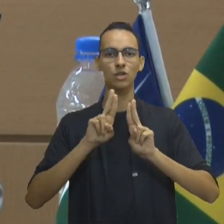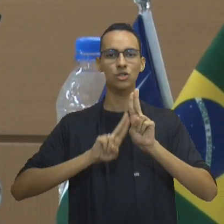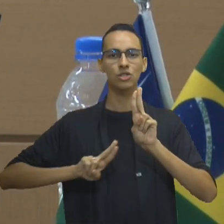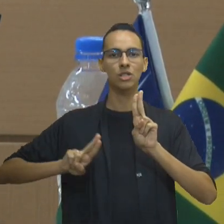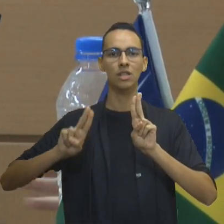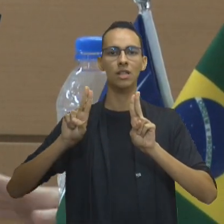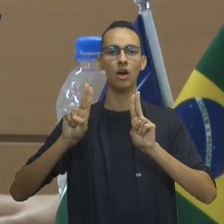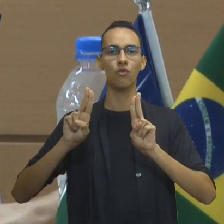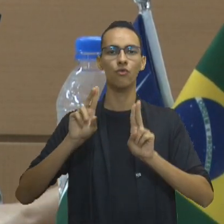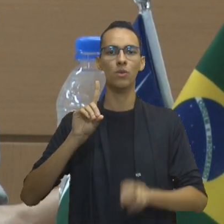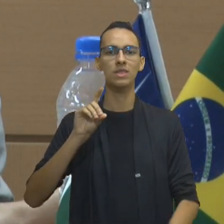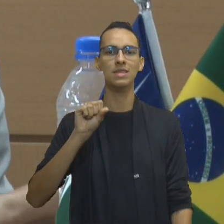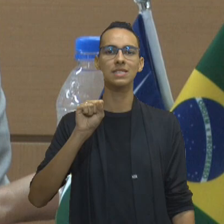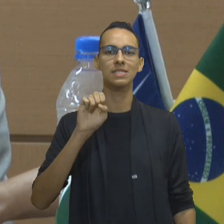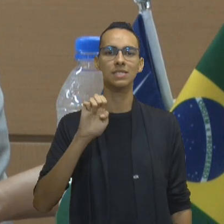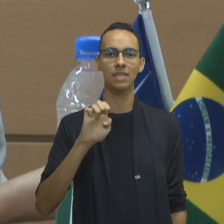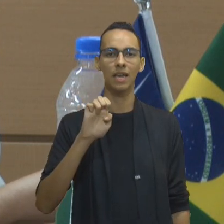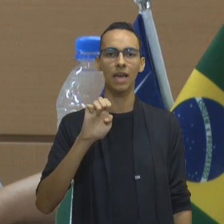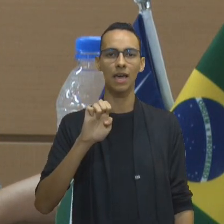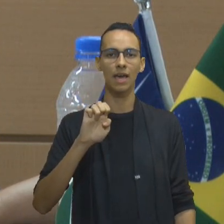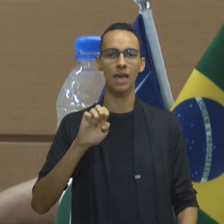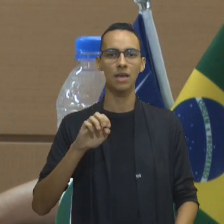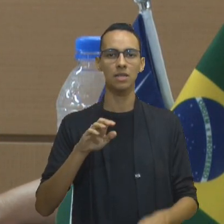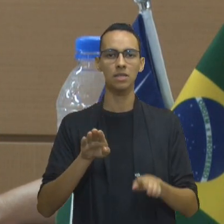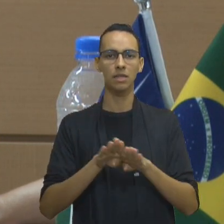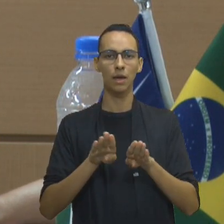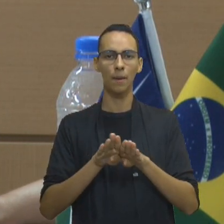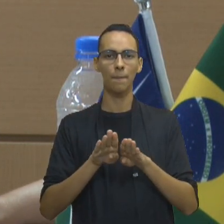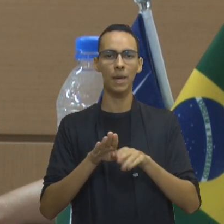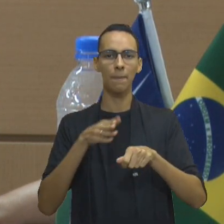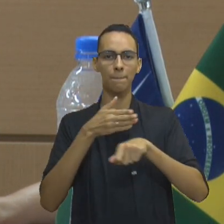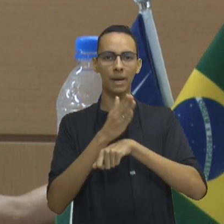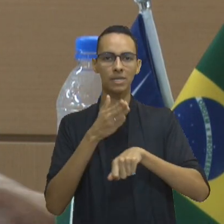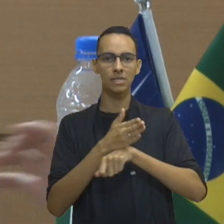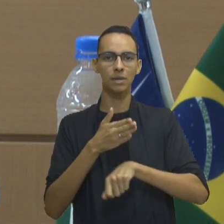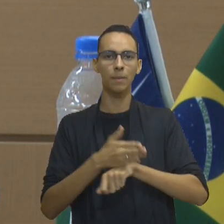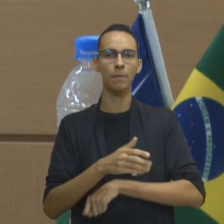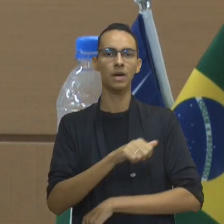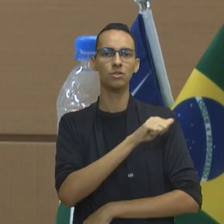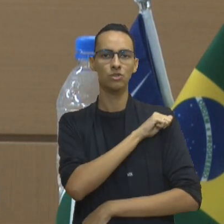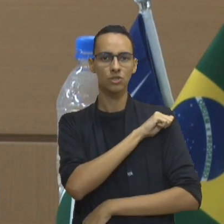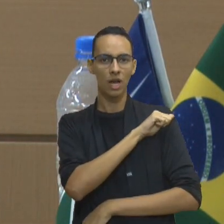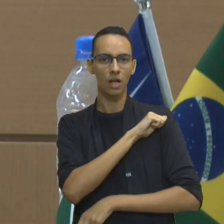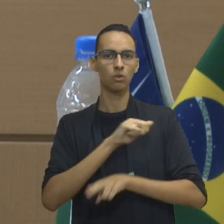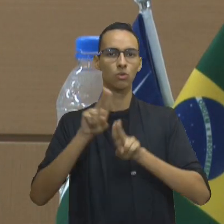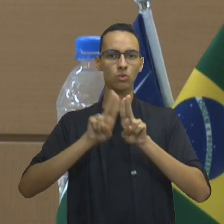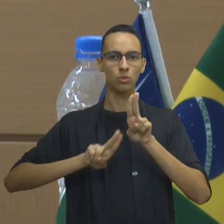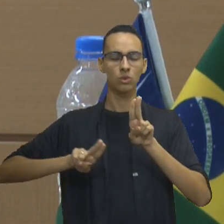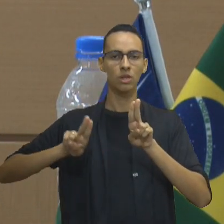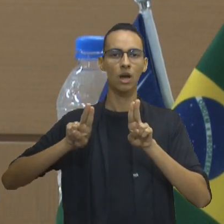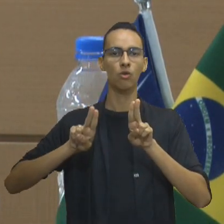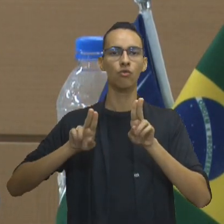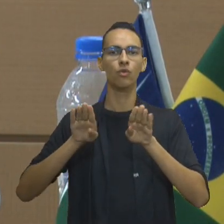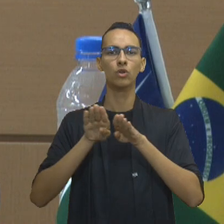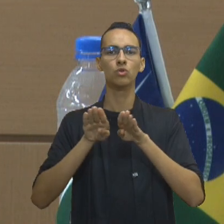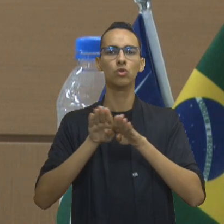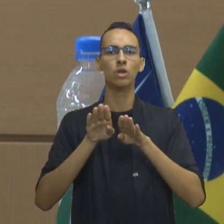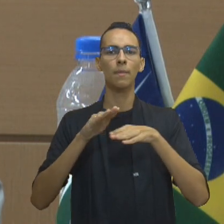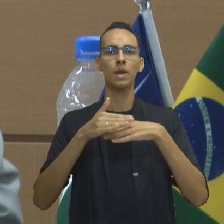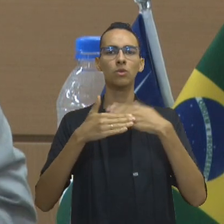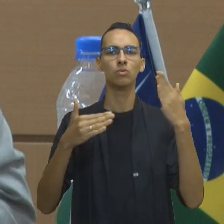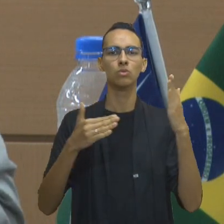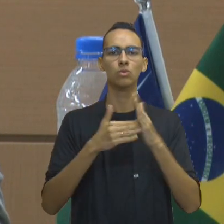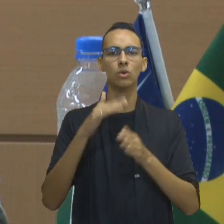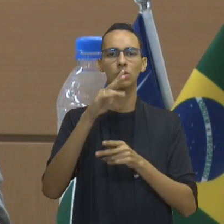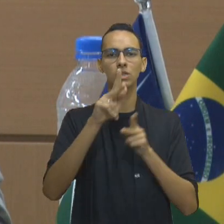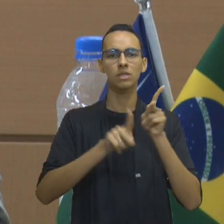e DCE, membros da comunidade universitária e cidadãos de Uberlândia, Ituiutaba, Monte